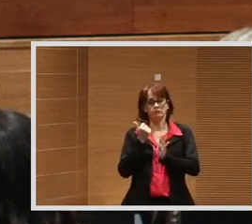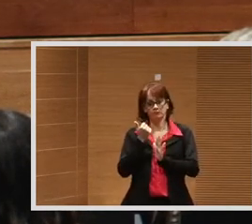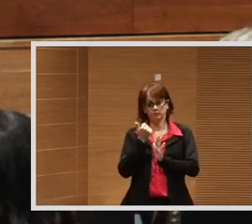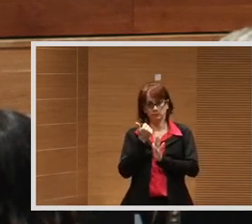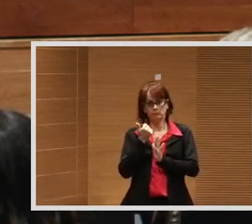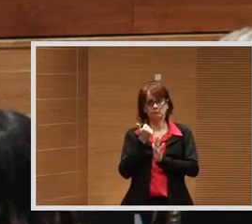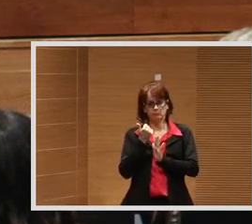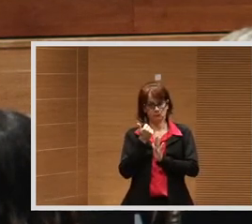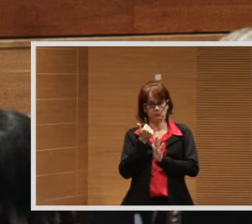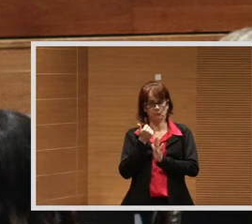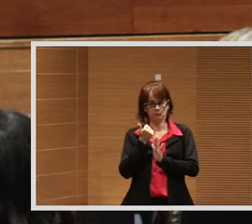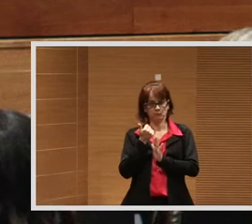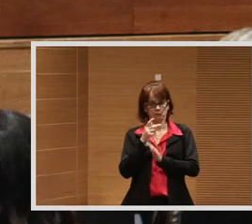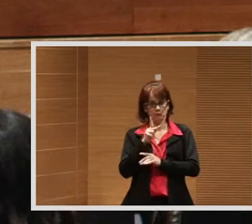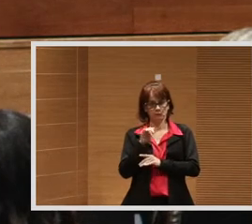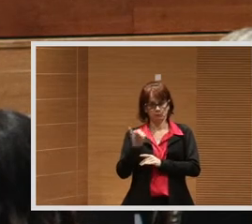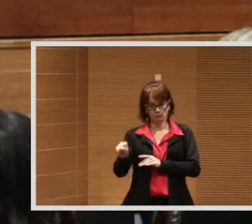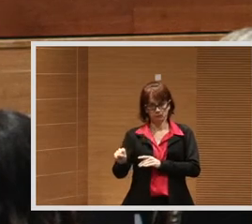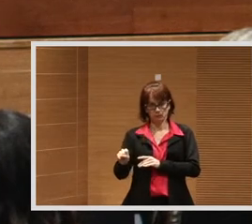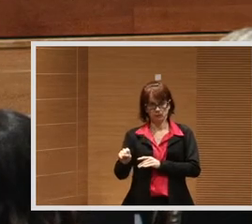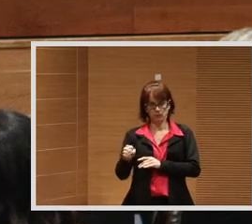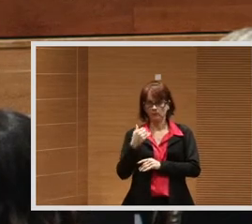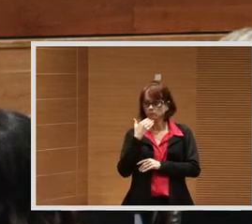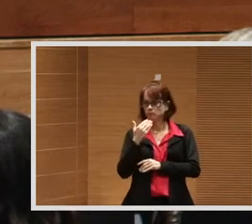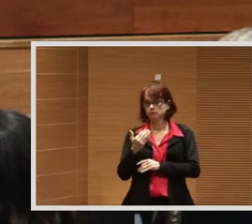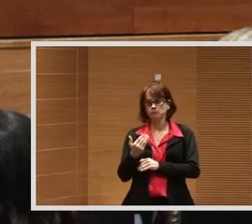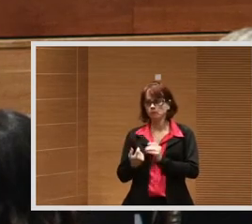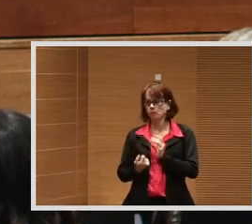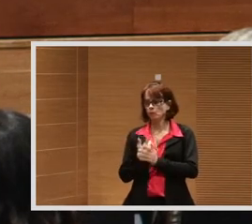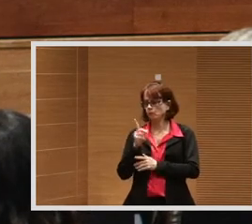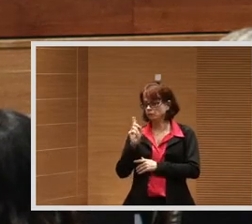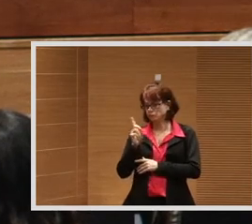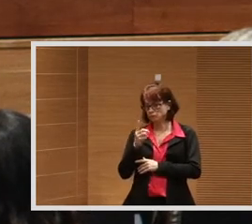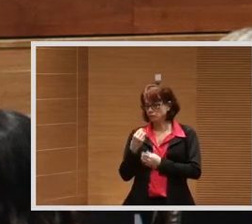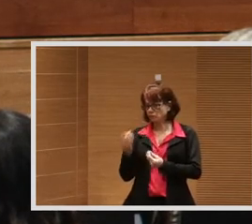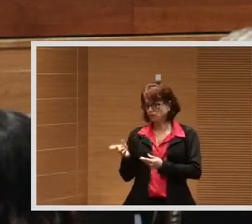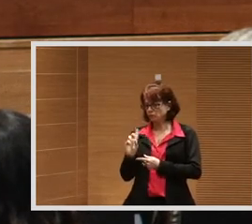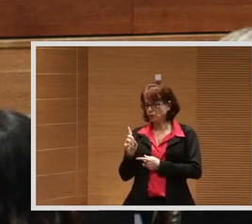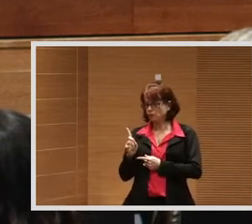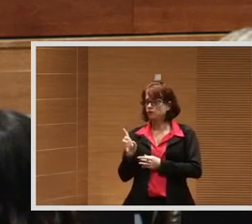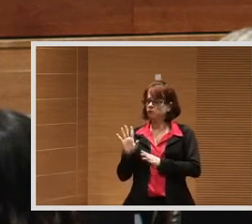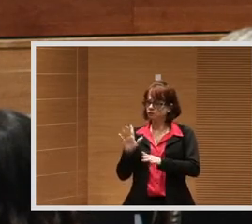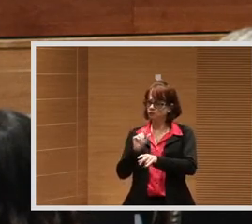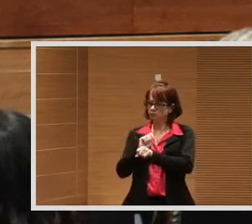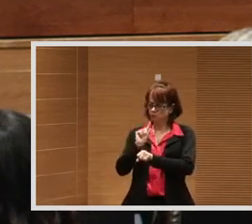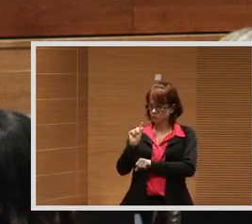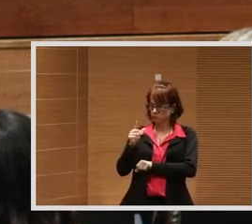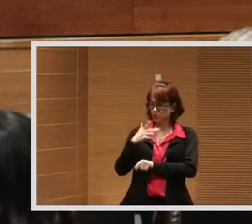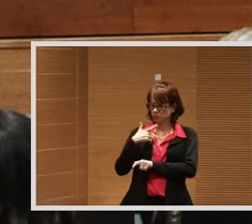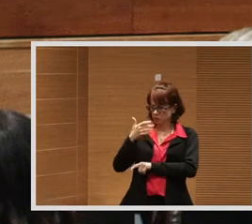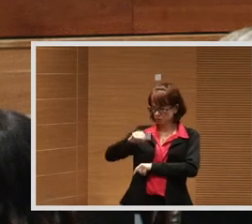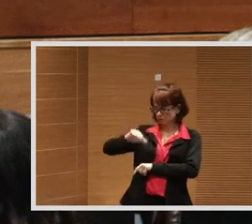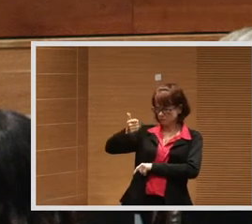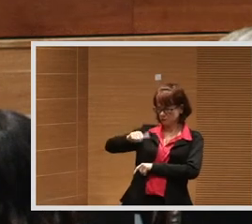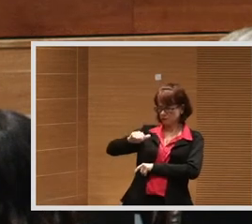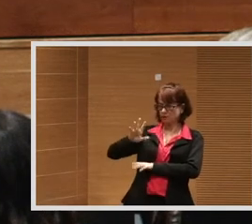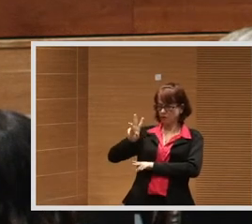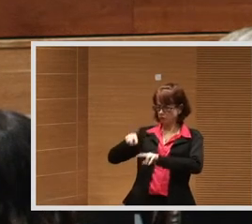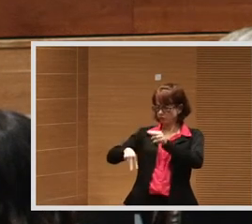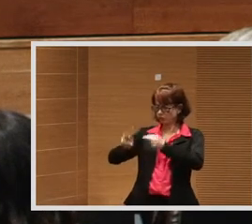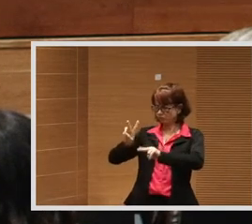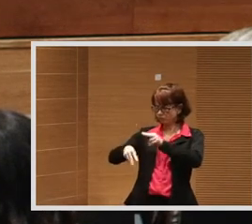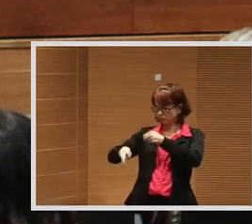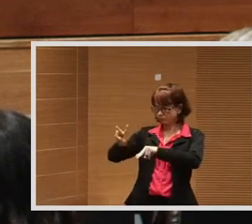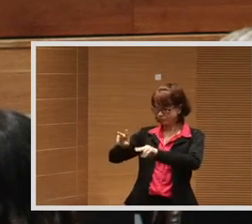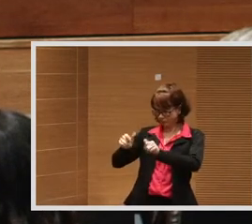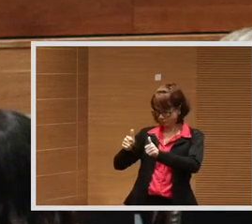eu pedi para que não comprasse, que não oferecesse, para que me desse um tempo para eu poder fazer uma avaliação.